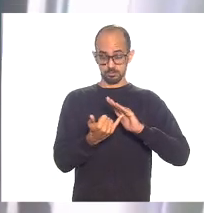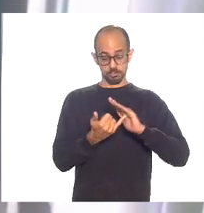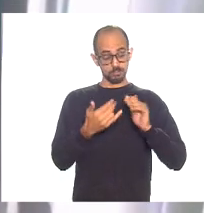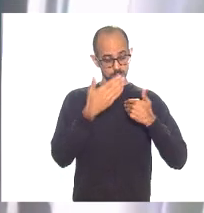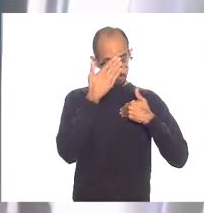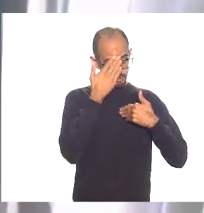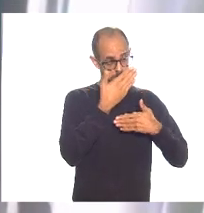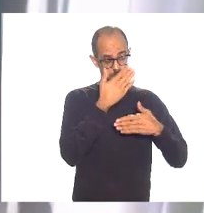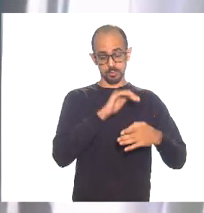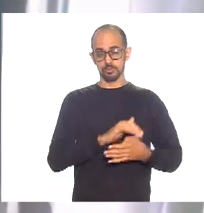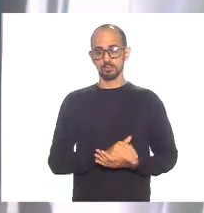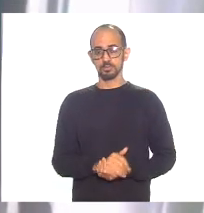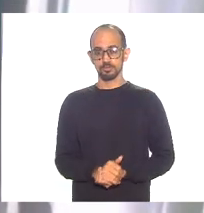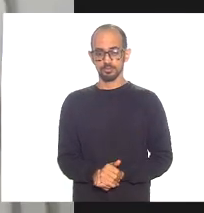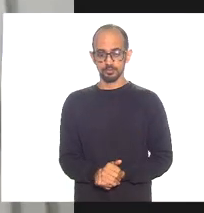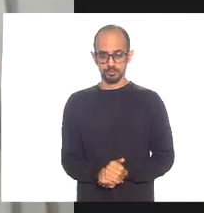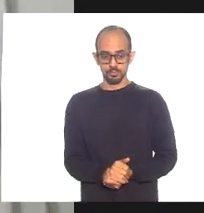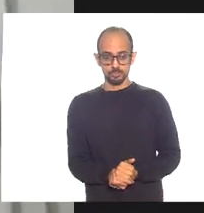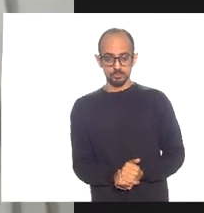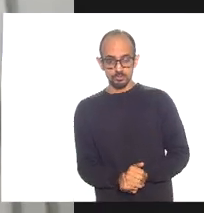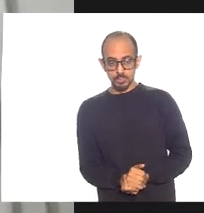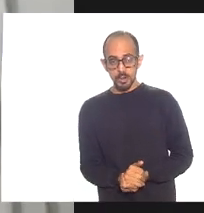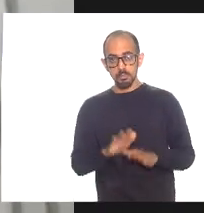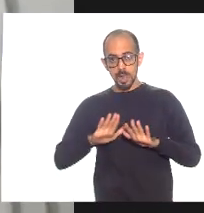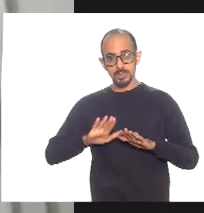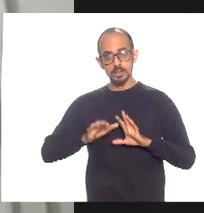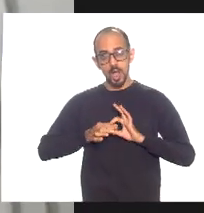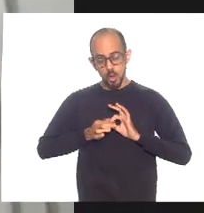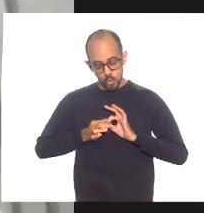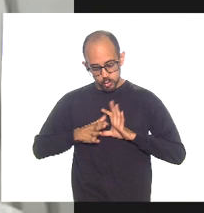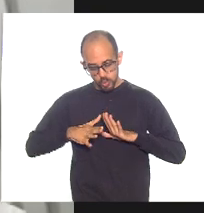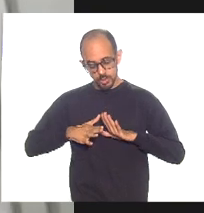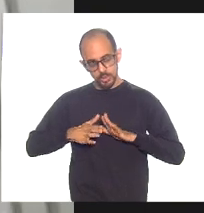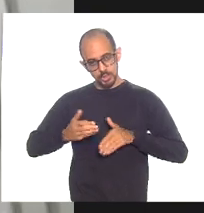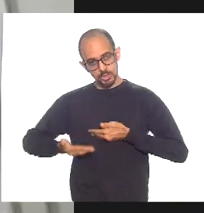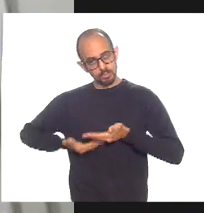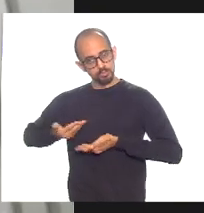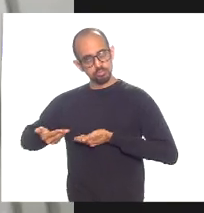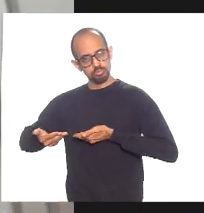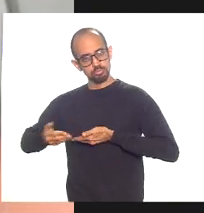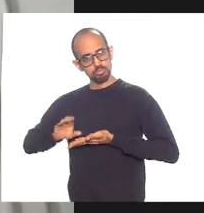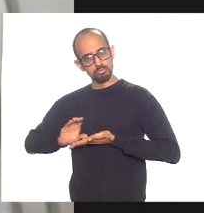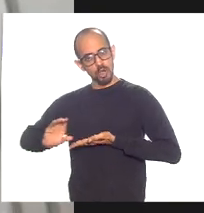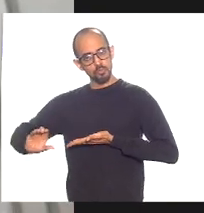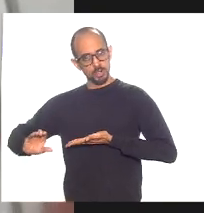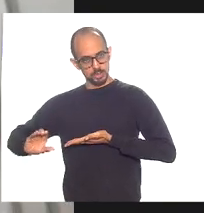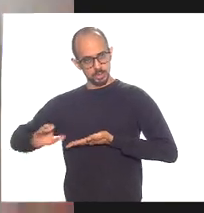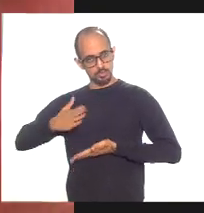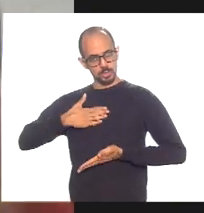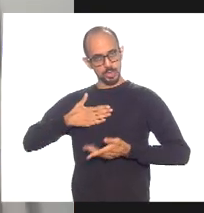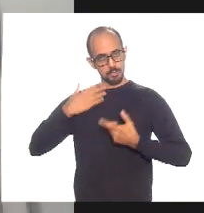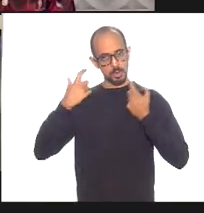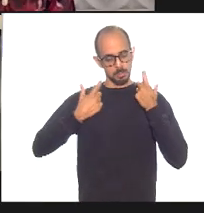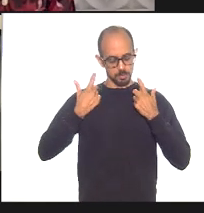Obrigado. Pois não, mas autoriza o cofinanciamento. Era essa a minha preocupação.